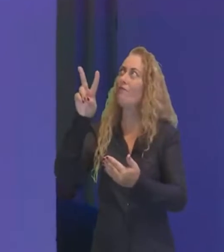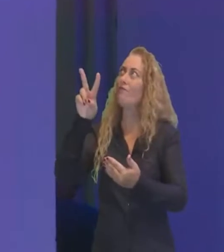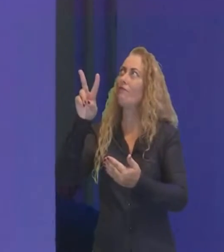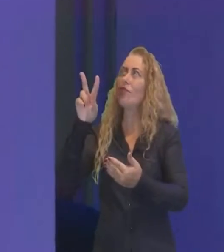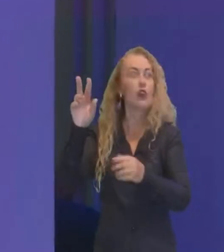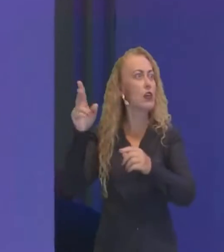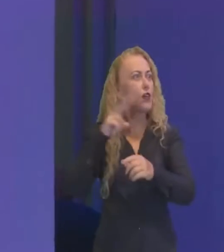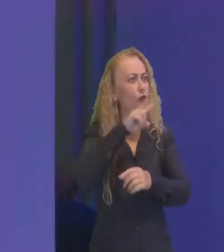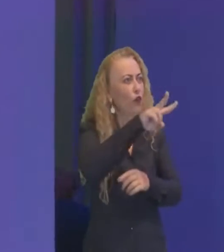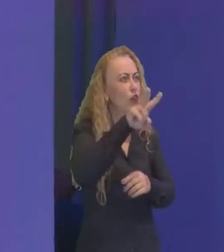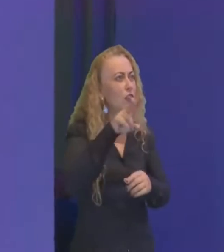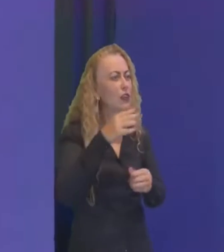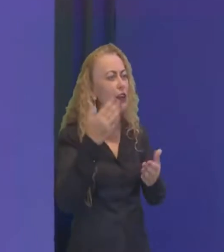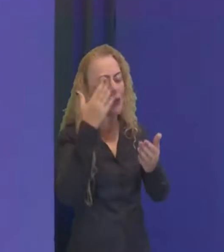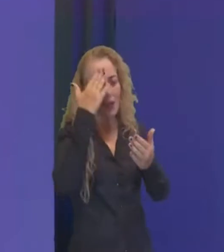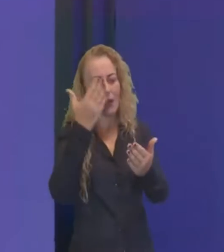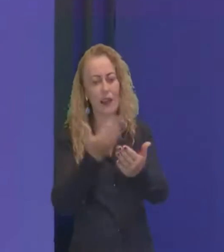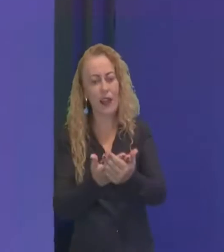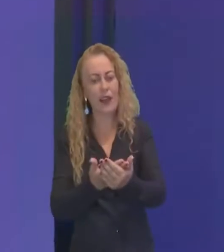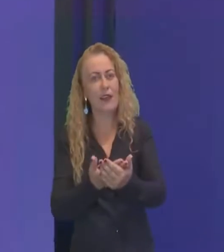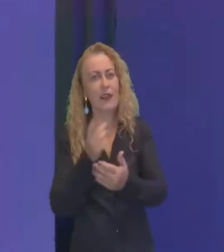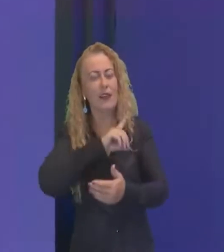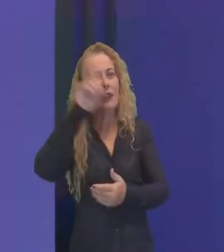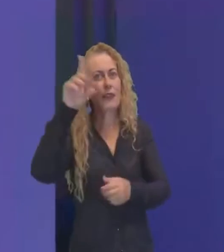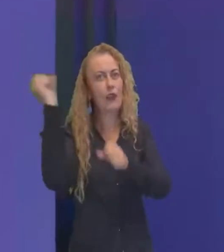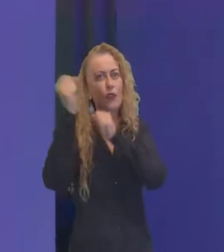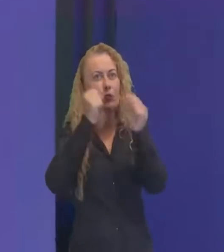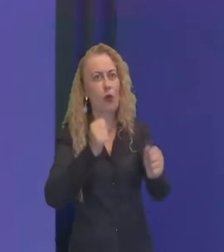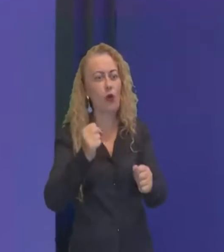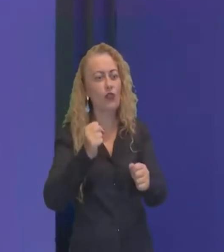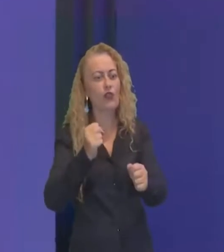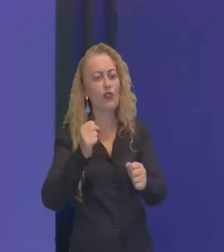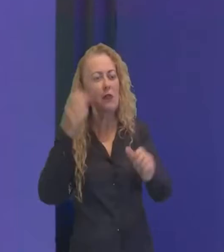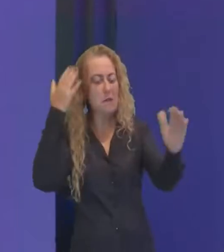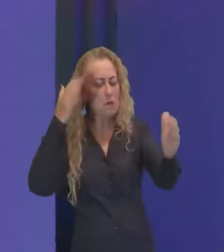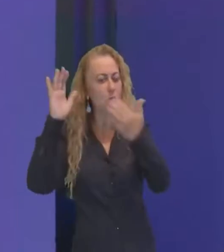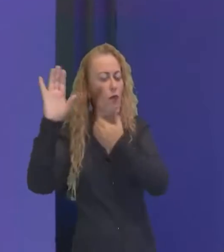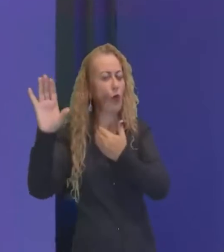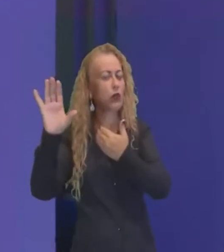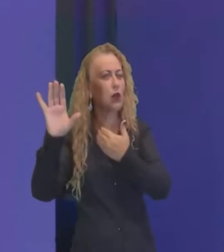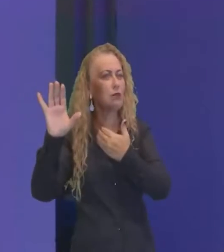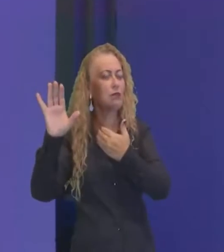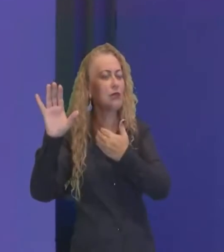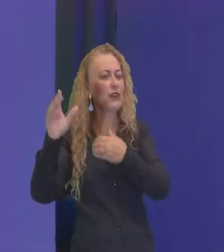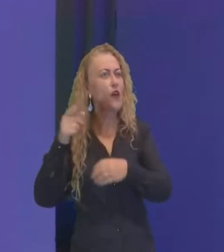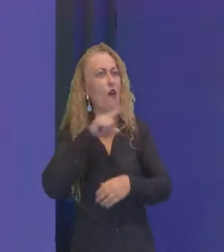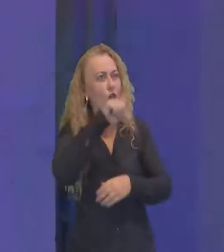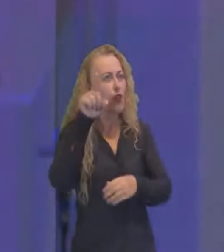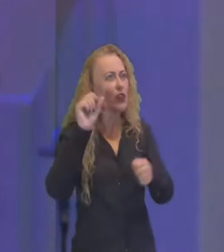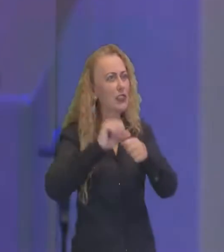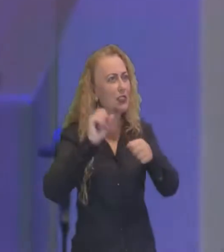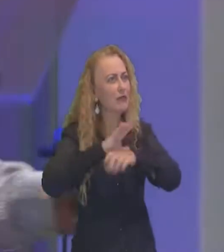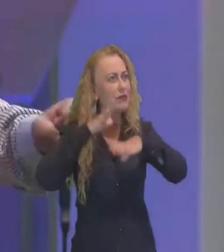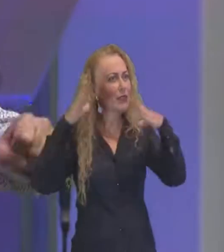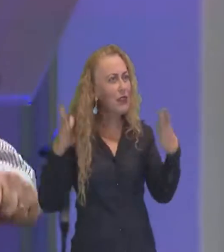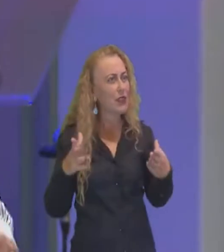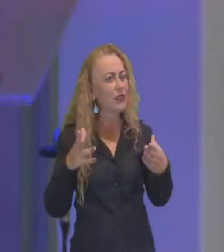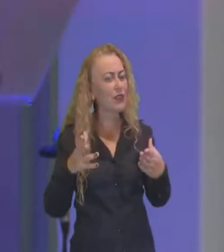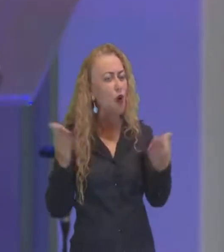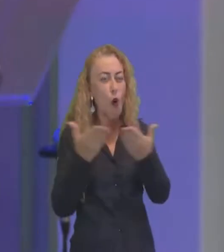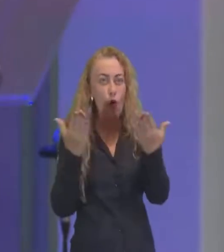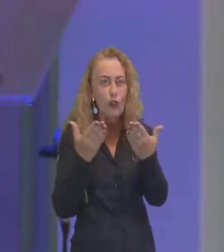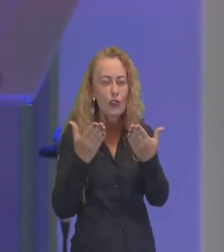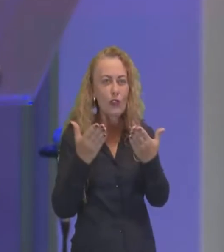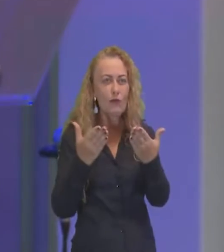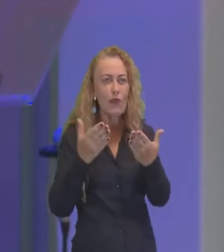revolução? Você crê que Deus pode curar? Você crê que Deus continua curando? Você crê nisso, meu irmão? Você crê nisso,